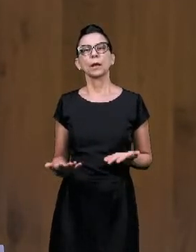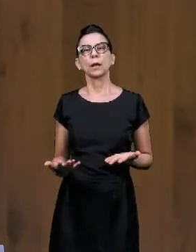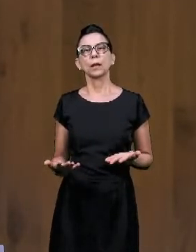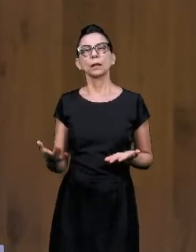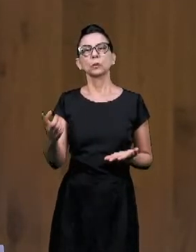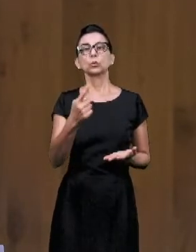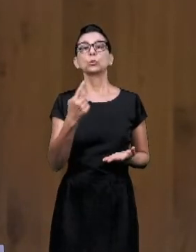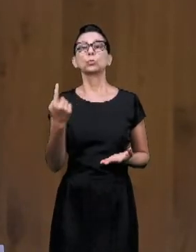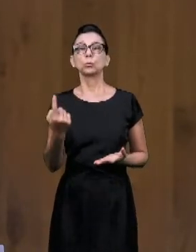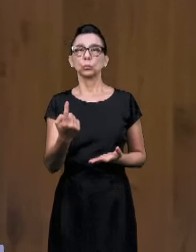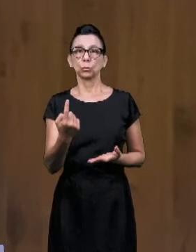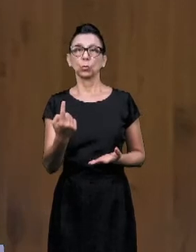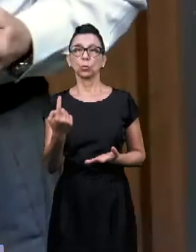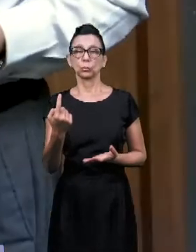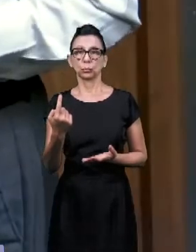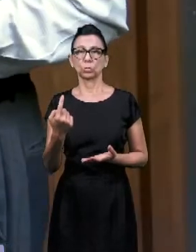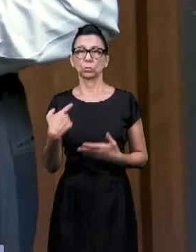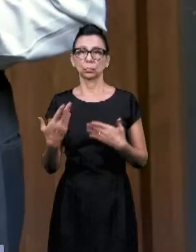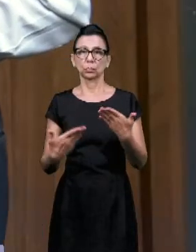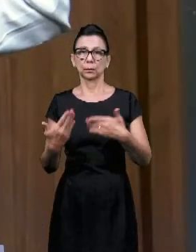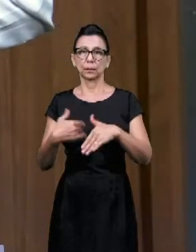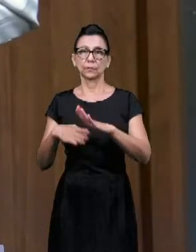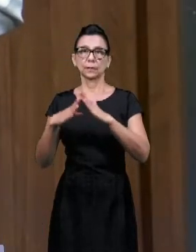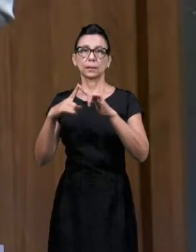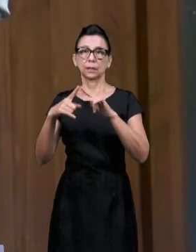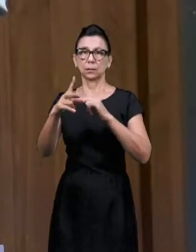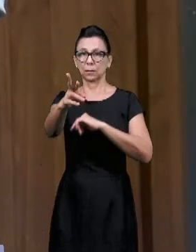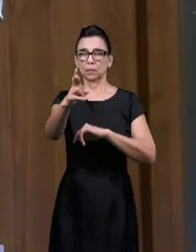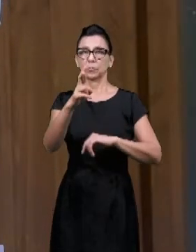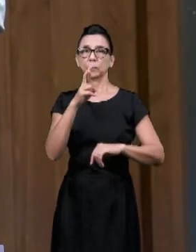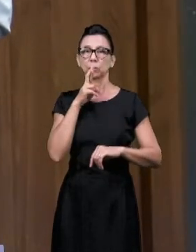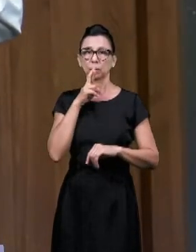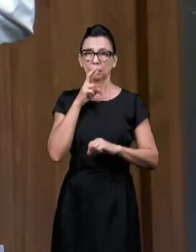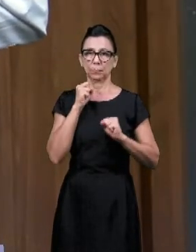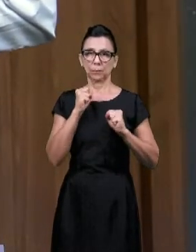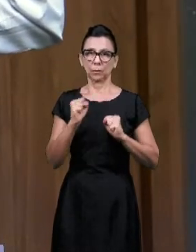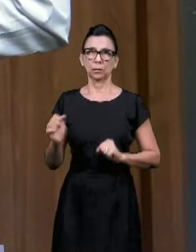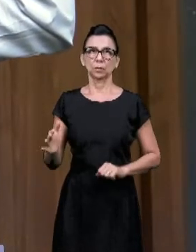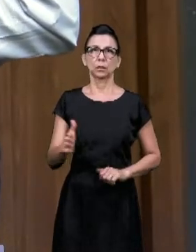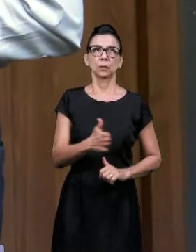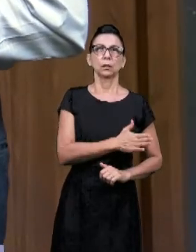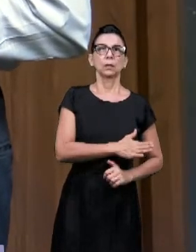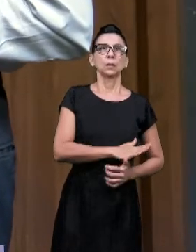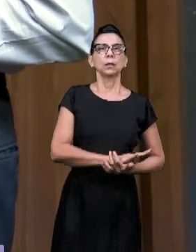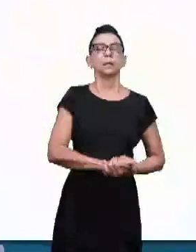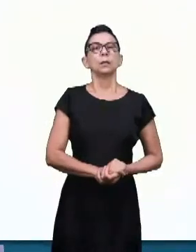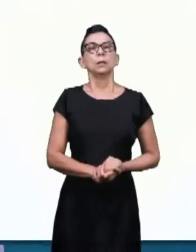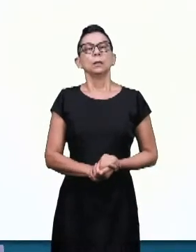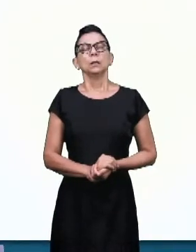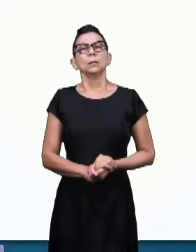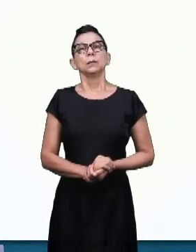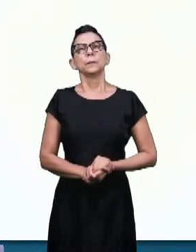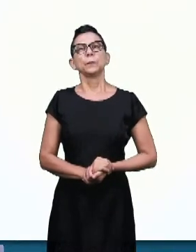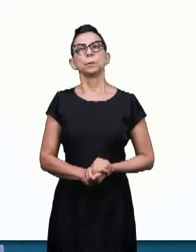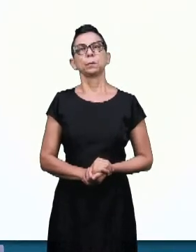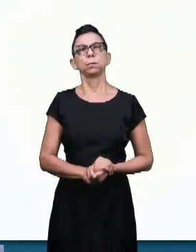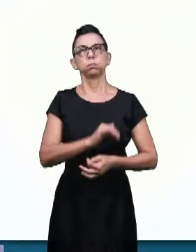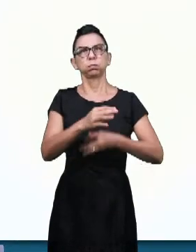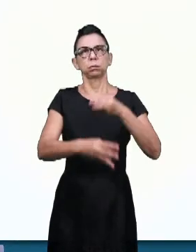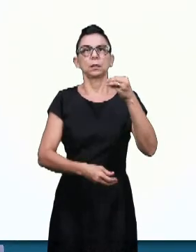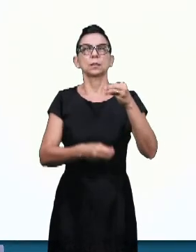a igreja. E essa pergunta é a seguinte, ela diz assim: conclua dizendo o motivo principal